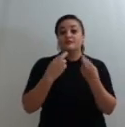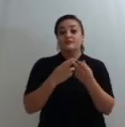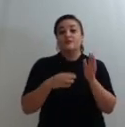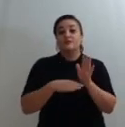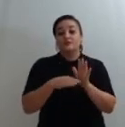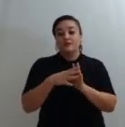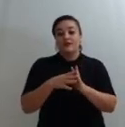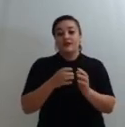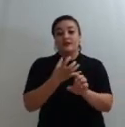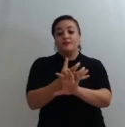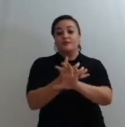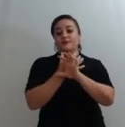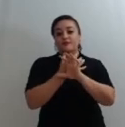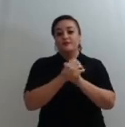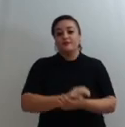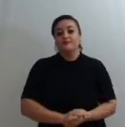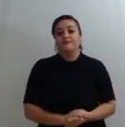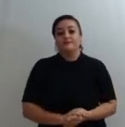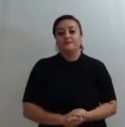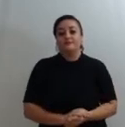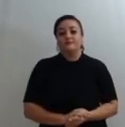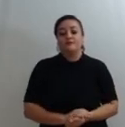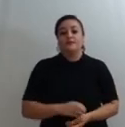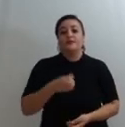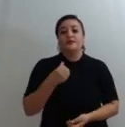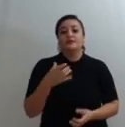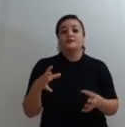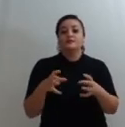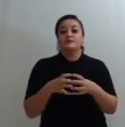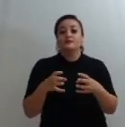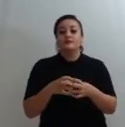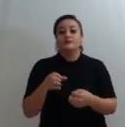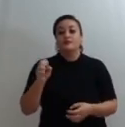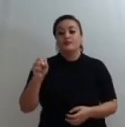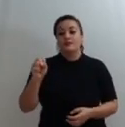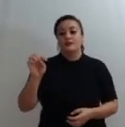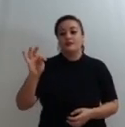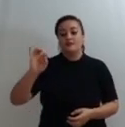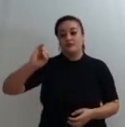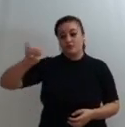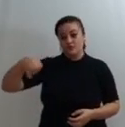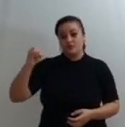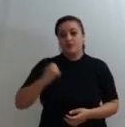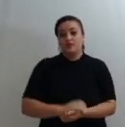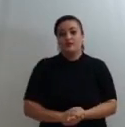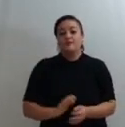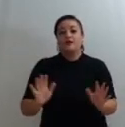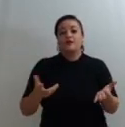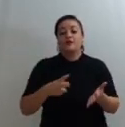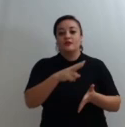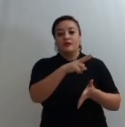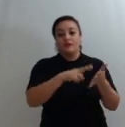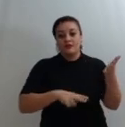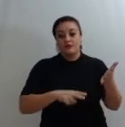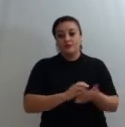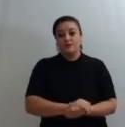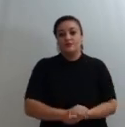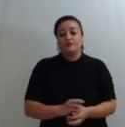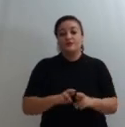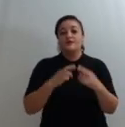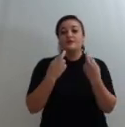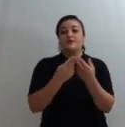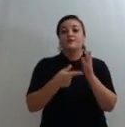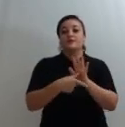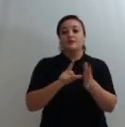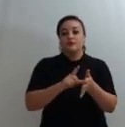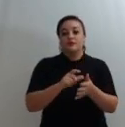nesta egrégia 6ª turma do Superior Tribunal de Justiça e determina a leitura da sessão antecedente.